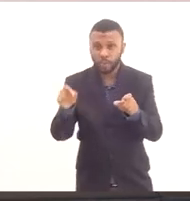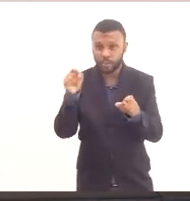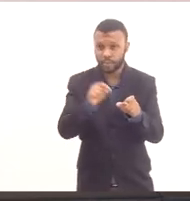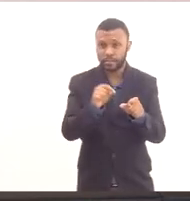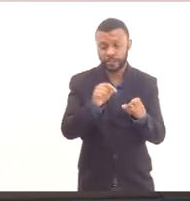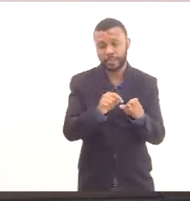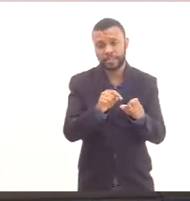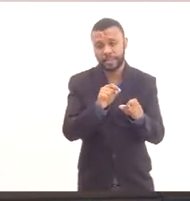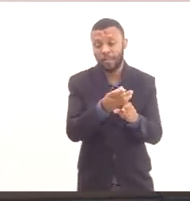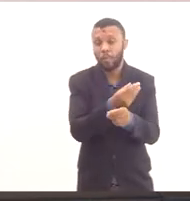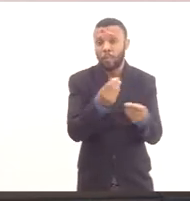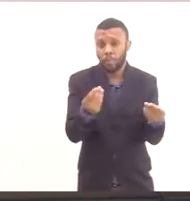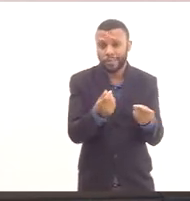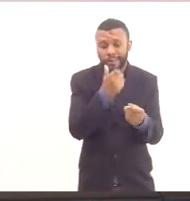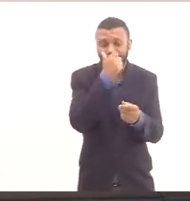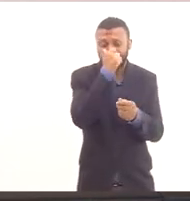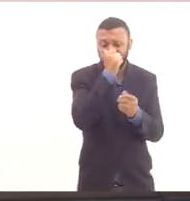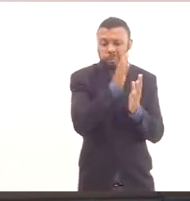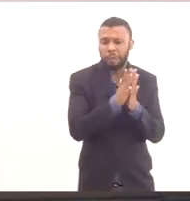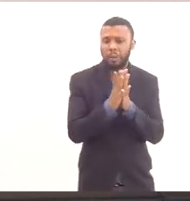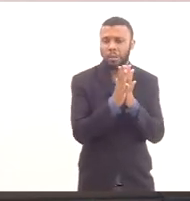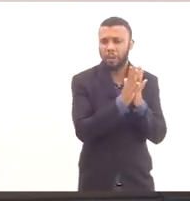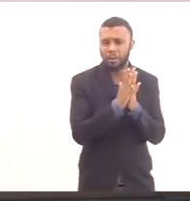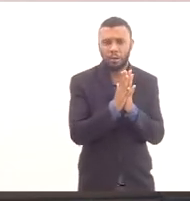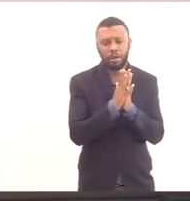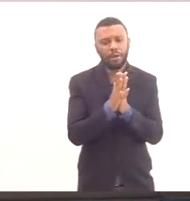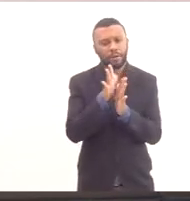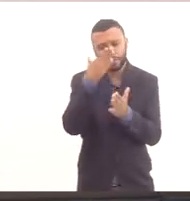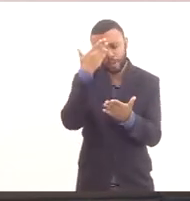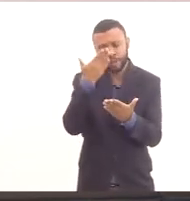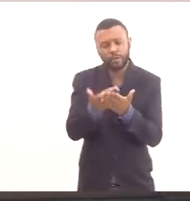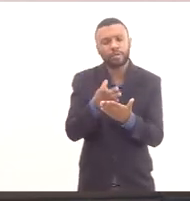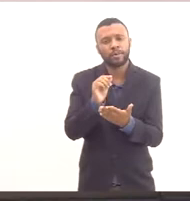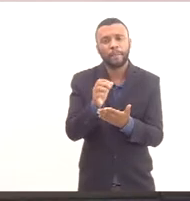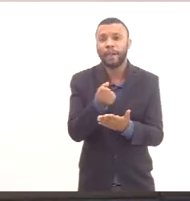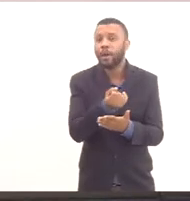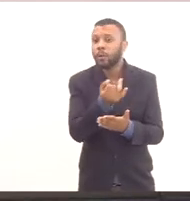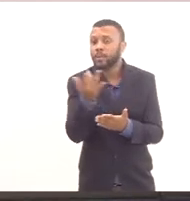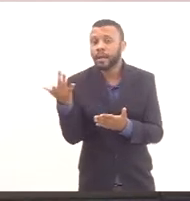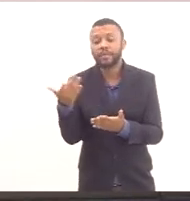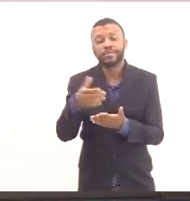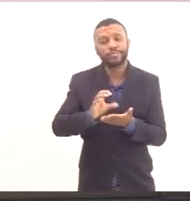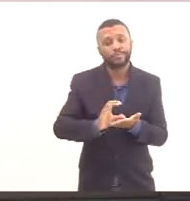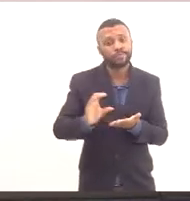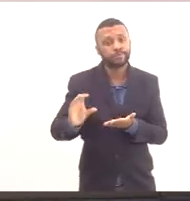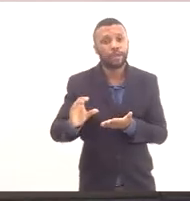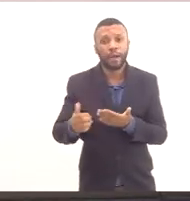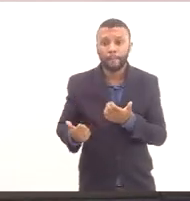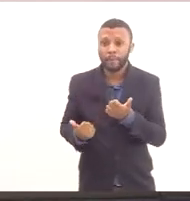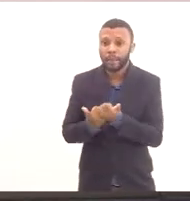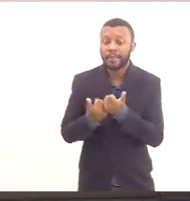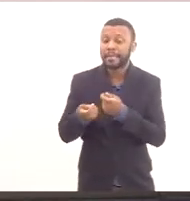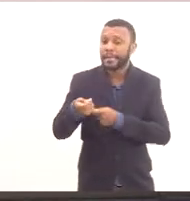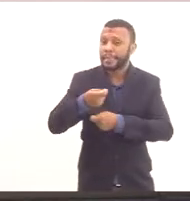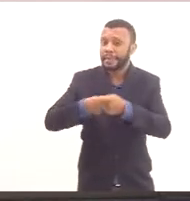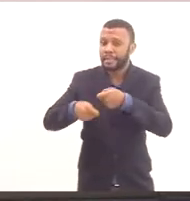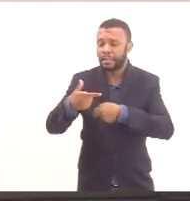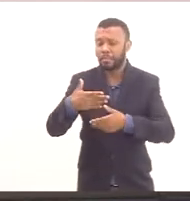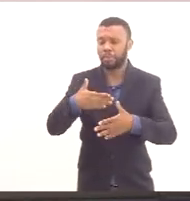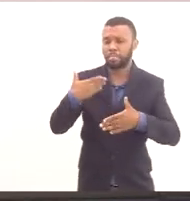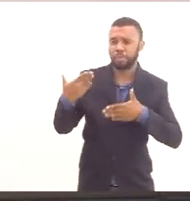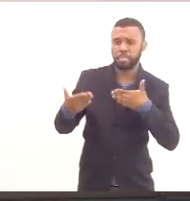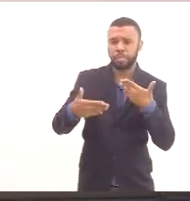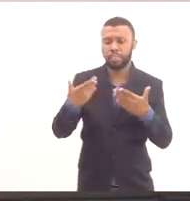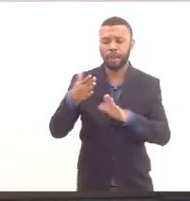o que nos leva a crer também que pelo volume de recursos aportados nessa transação obscura haja